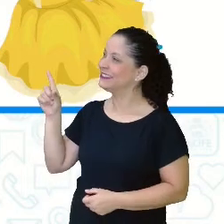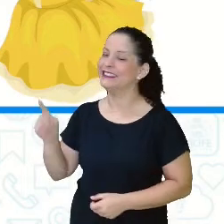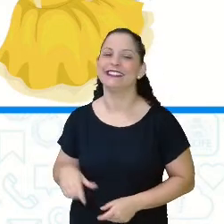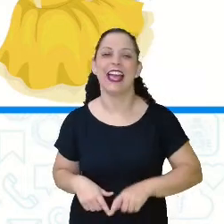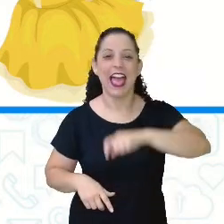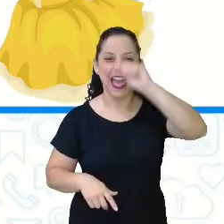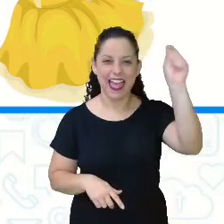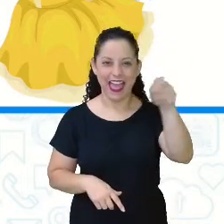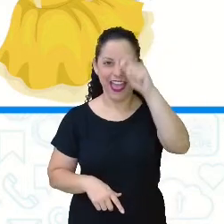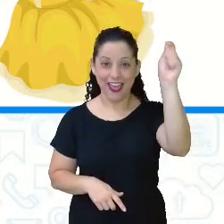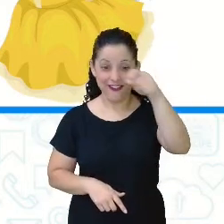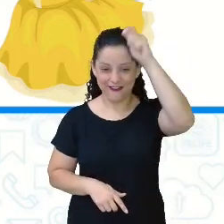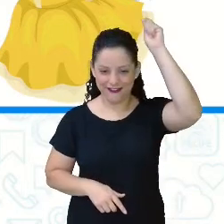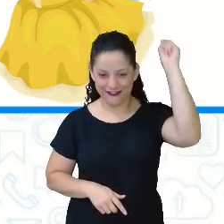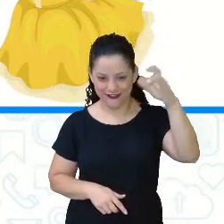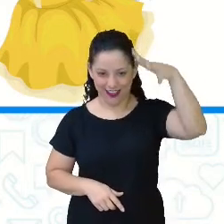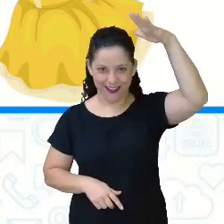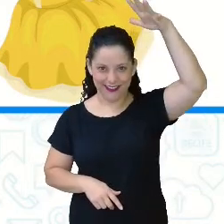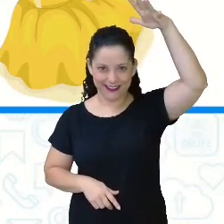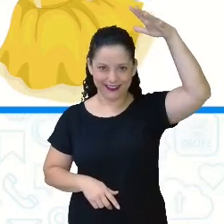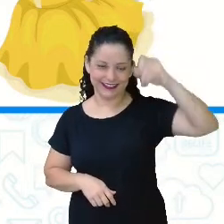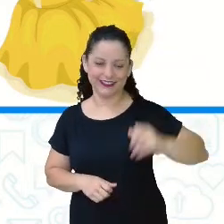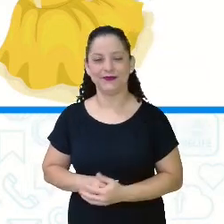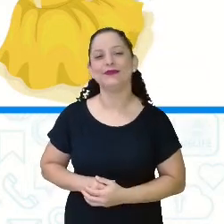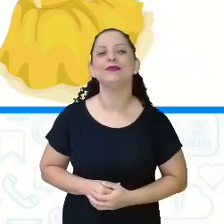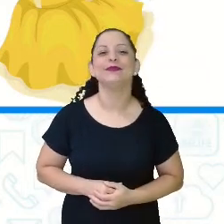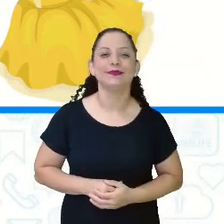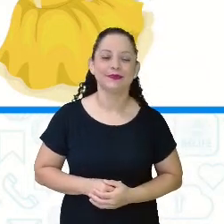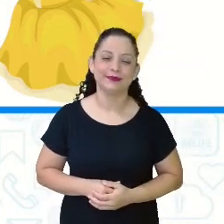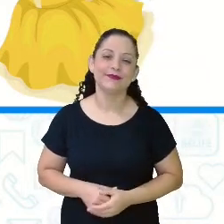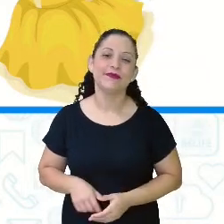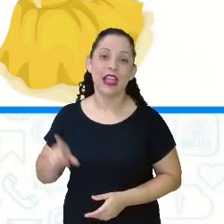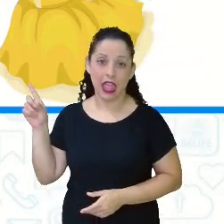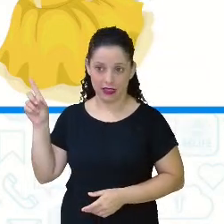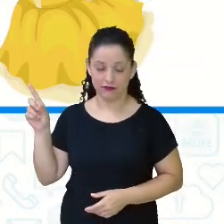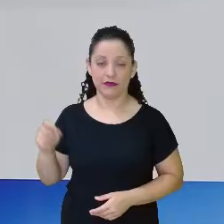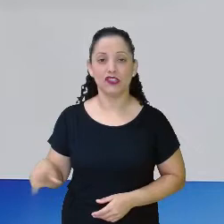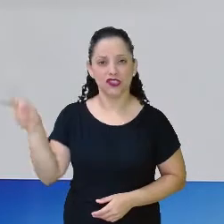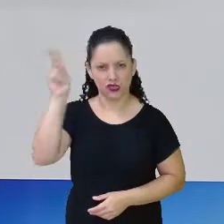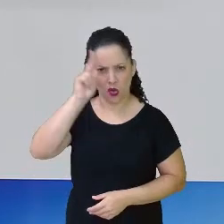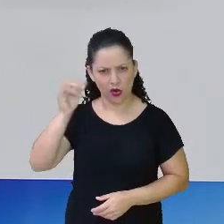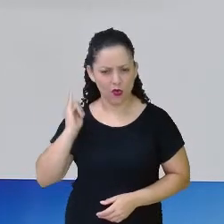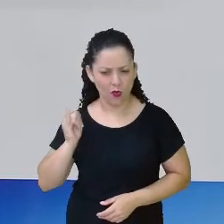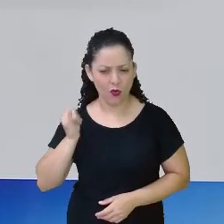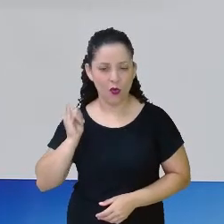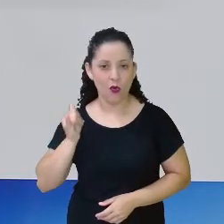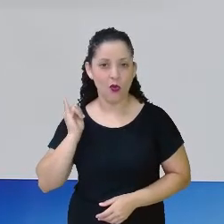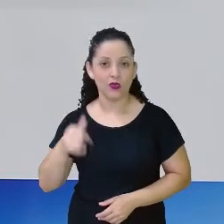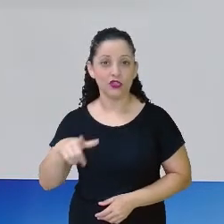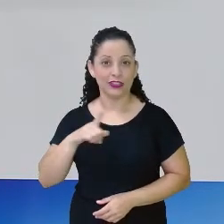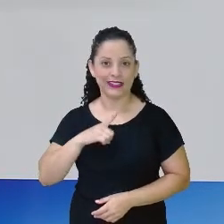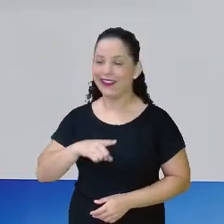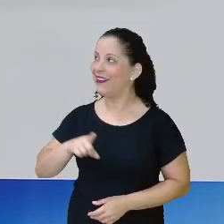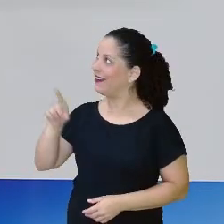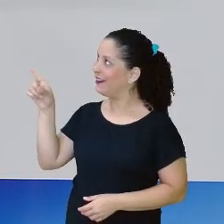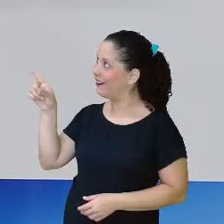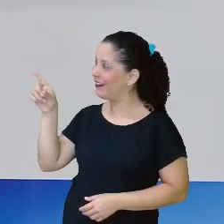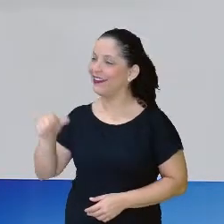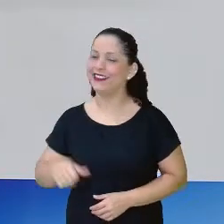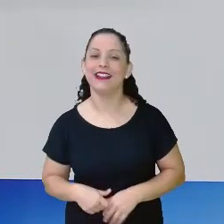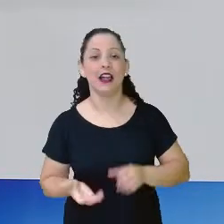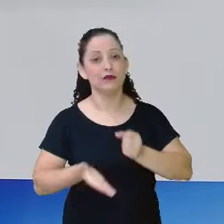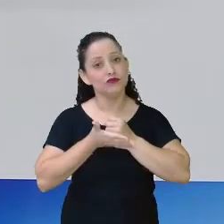ó, a fada madrinha, isso mesmo. Geralmente, nos contos de fadas, aparece esse ser, né, para